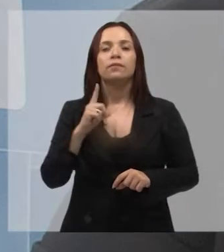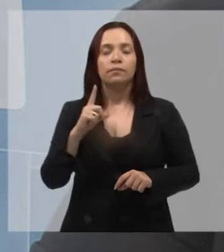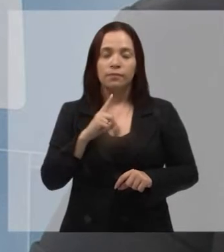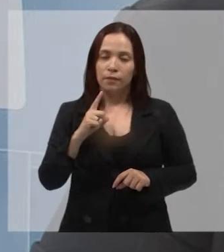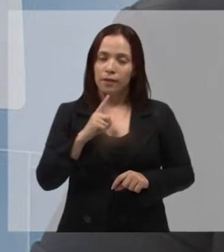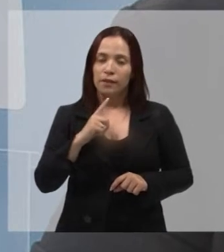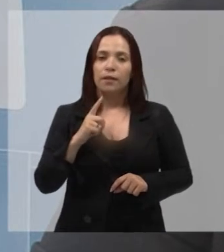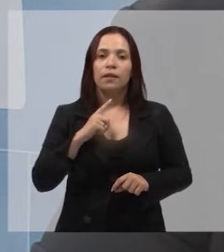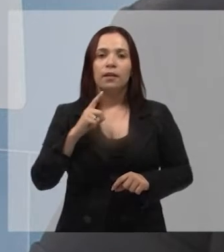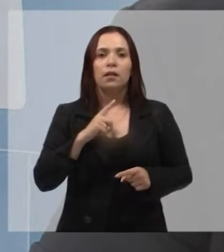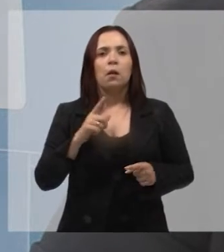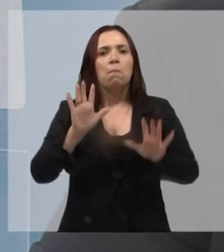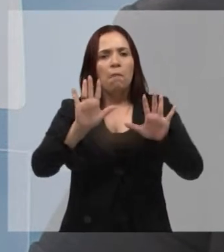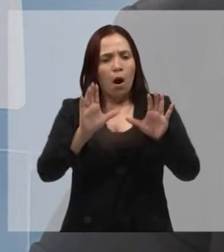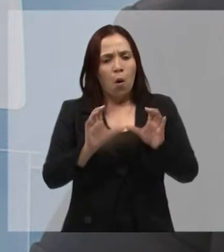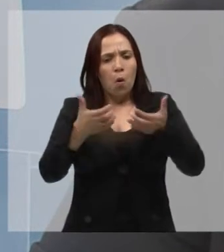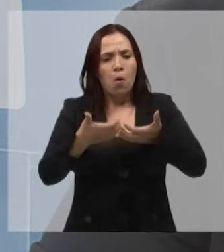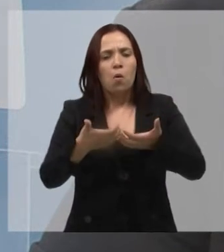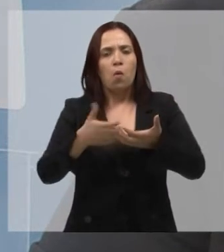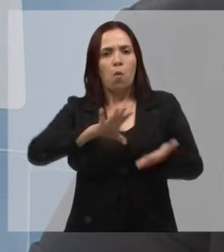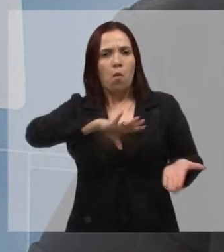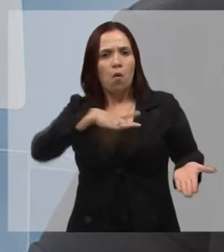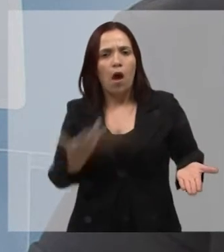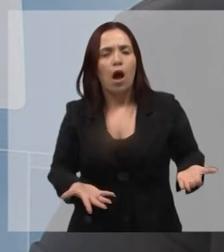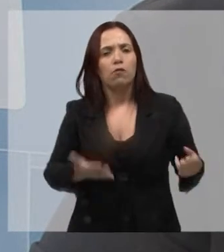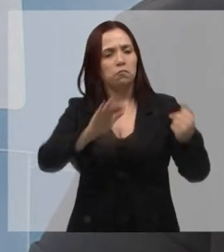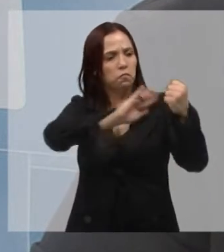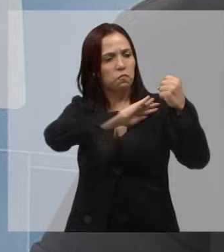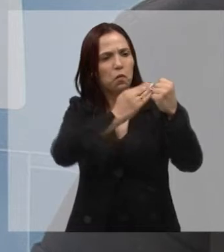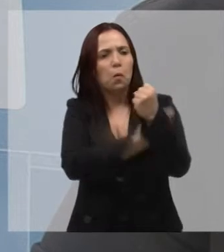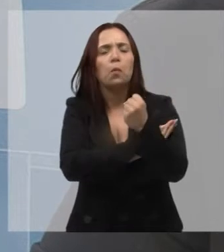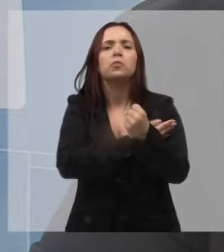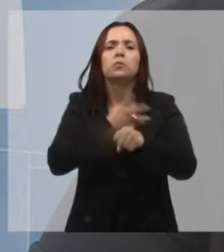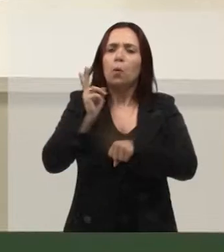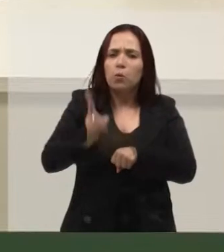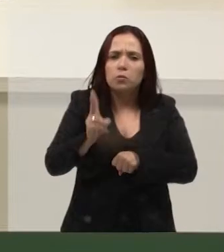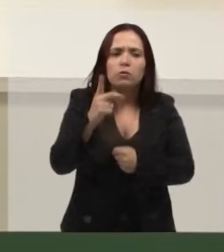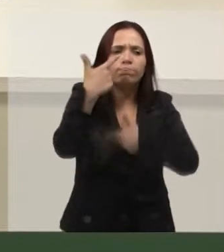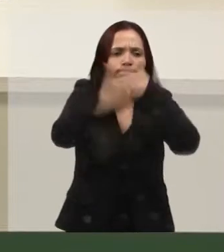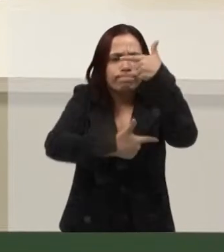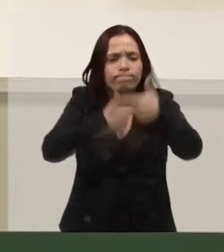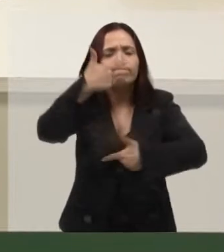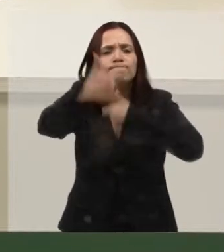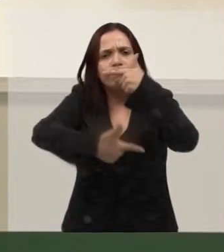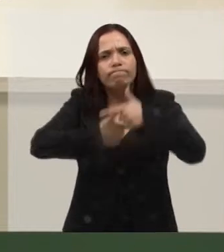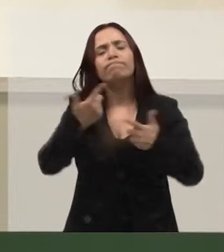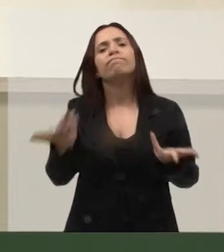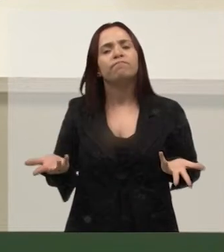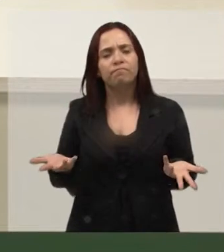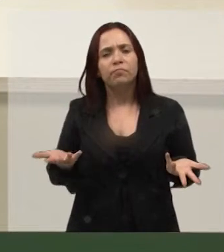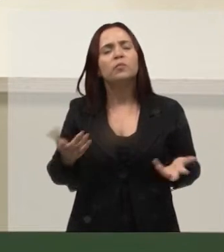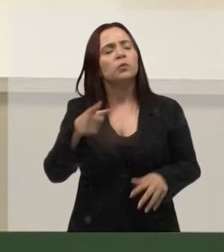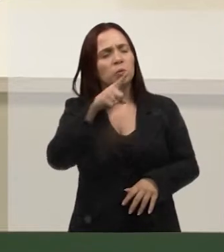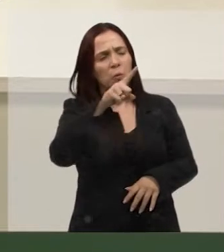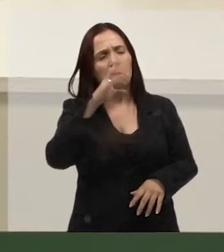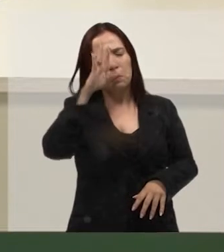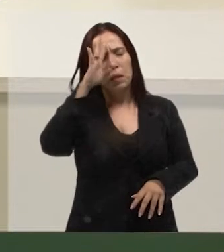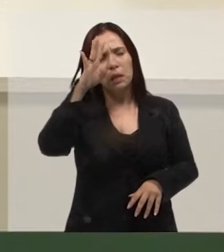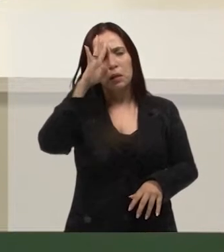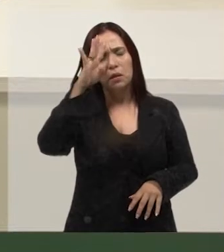altruísmo, tem a coragem, são verdadeiros heróis, Você já imaginou, Carlos Frederico, verdadeiros heróis.